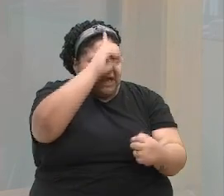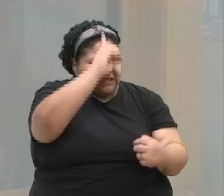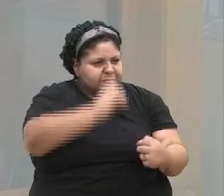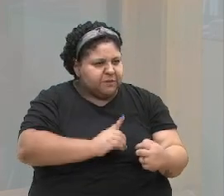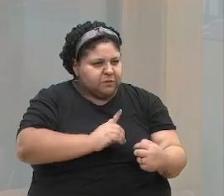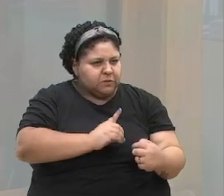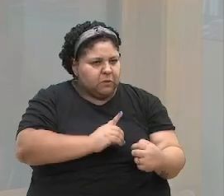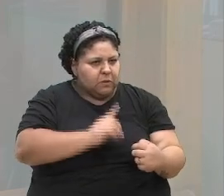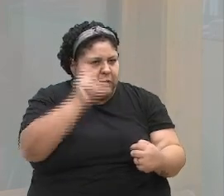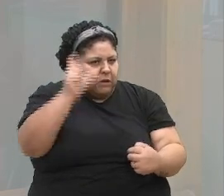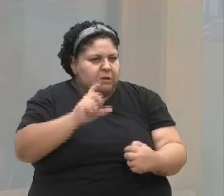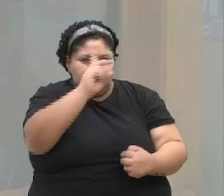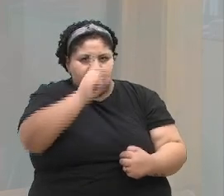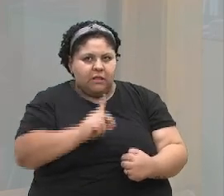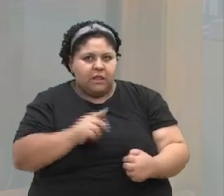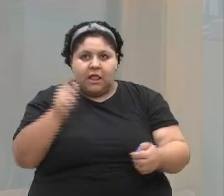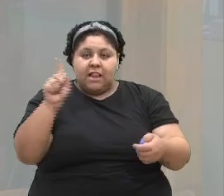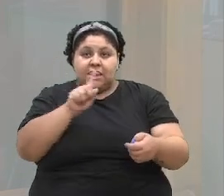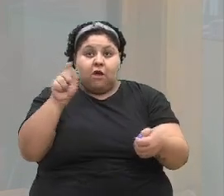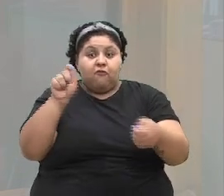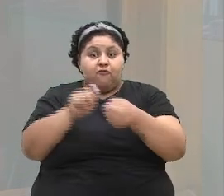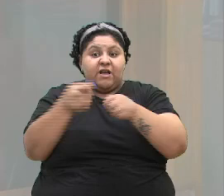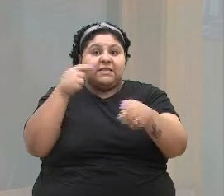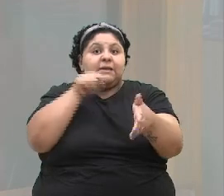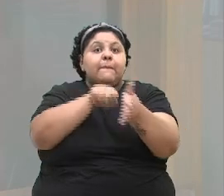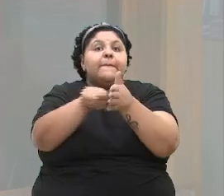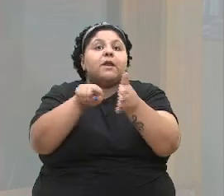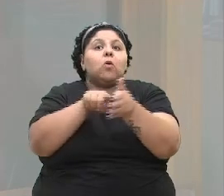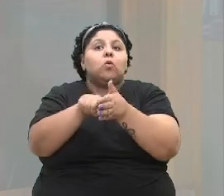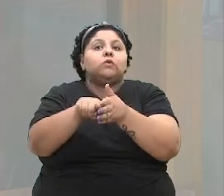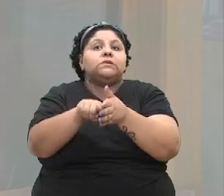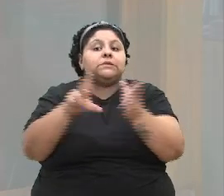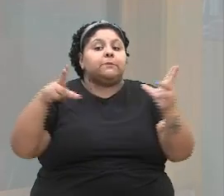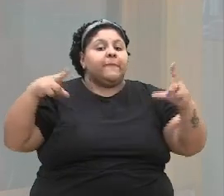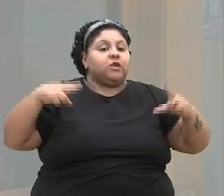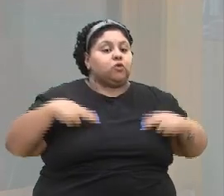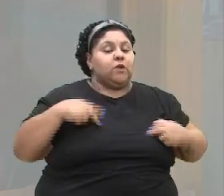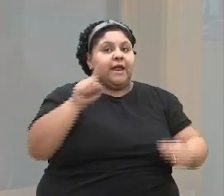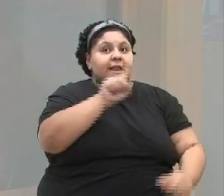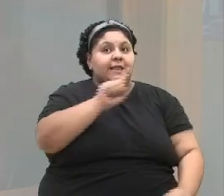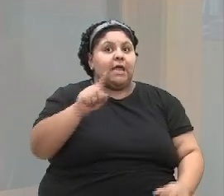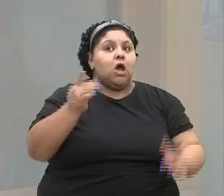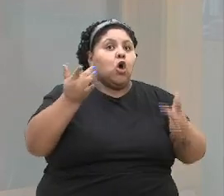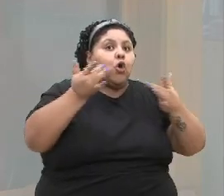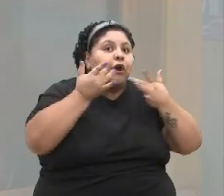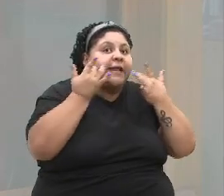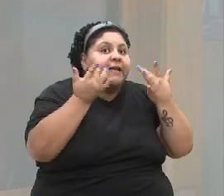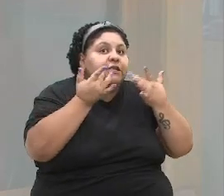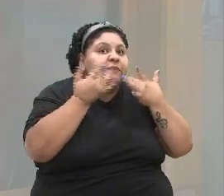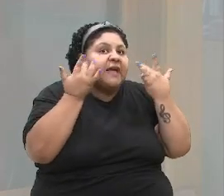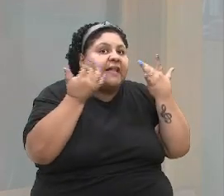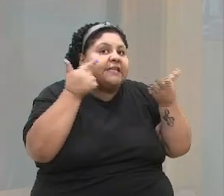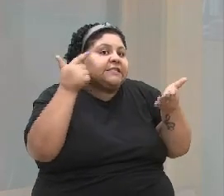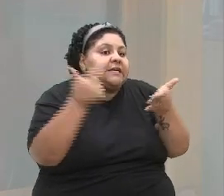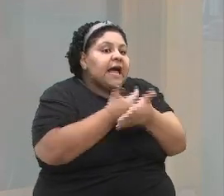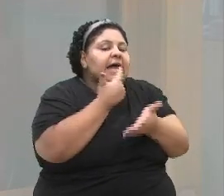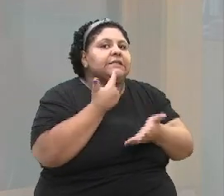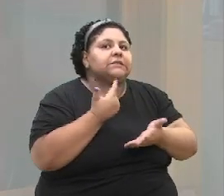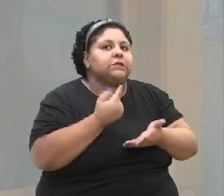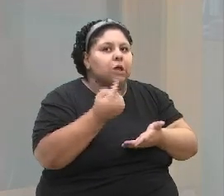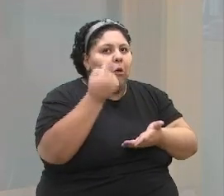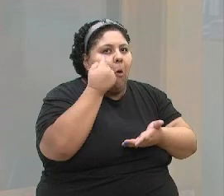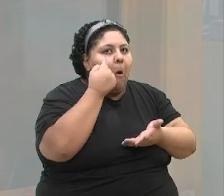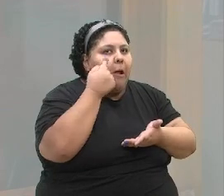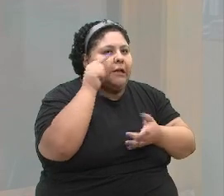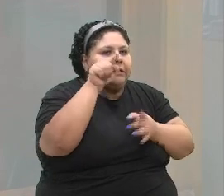faça perguntas íntimas se você não é íntimo. Não ria de piadas capacitistas. Olha, tipo